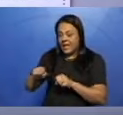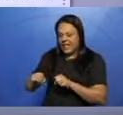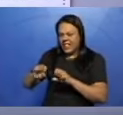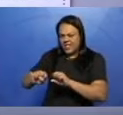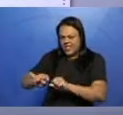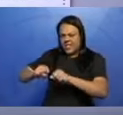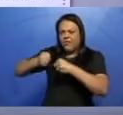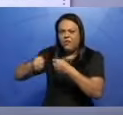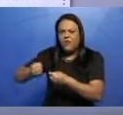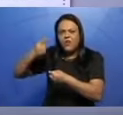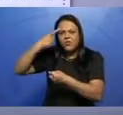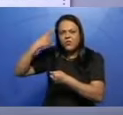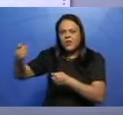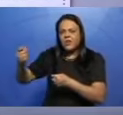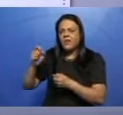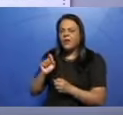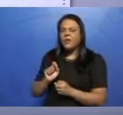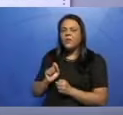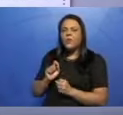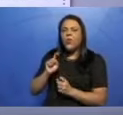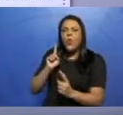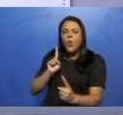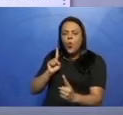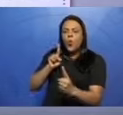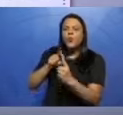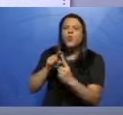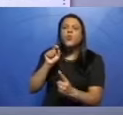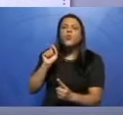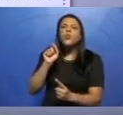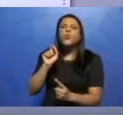defende. Sua finalidade é garantir a adesão,